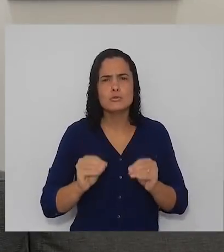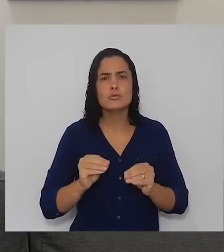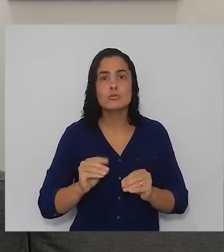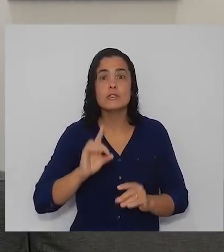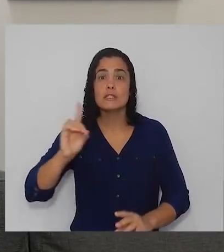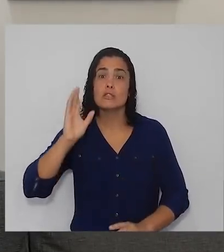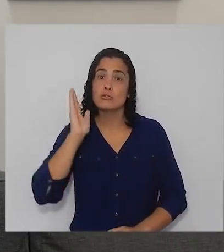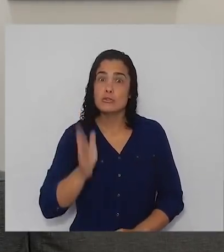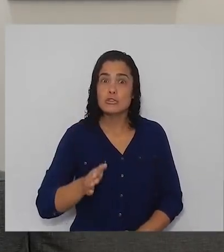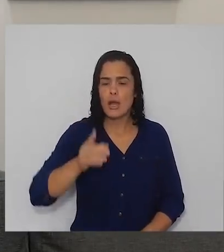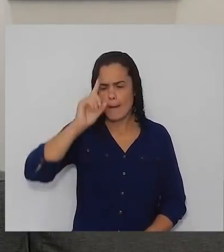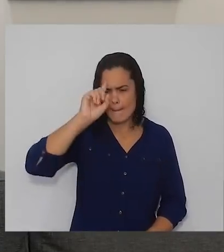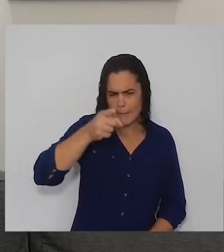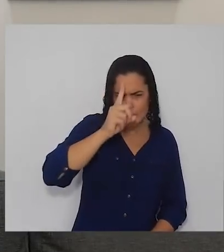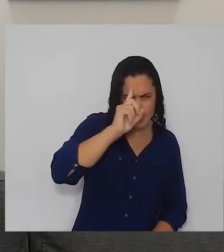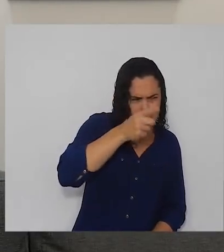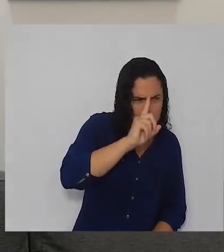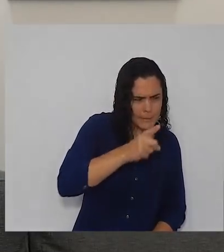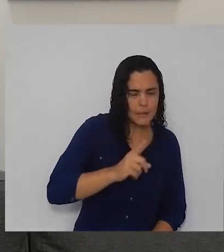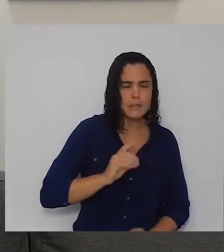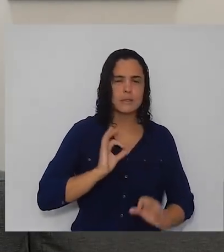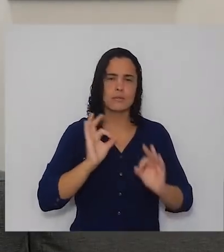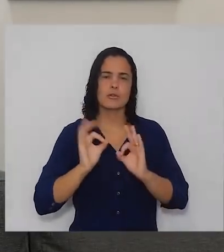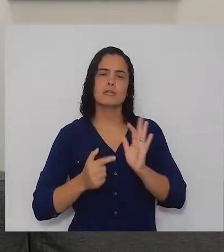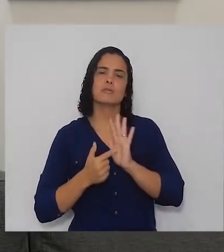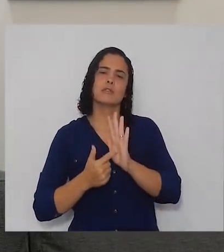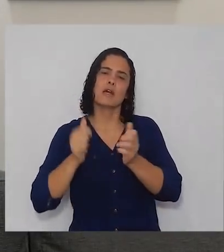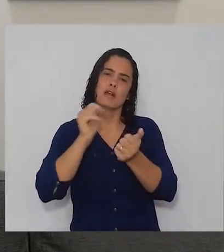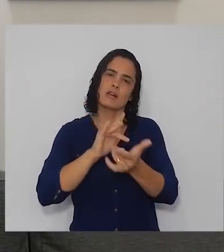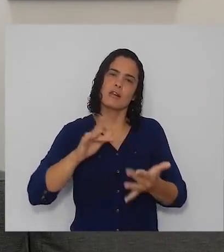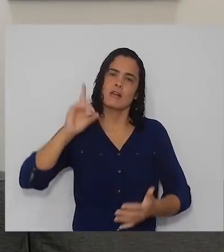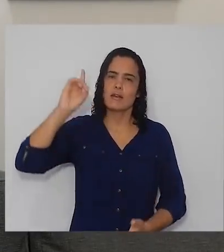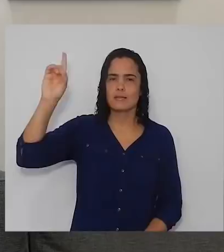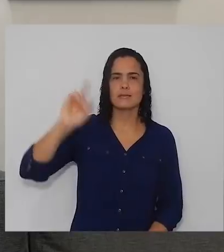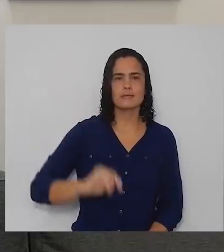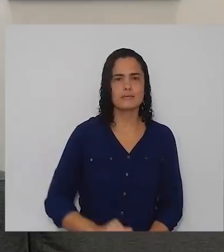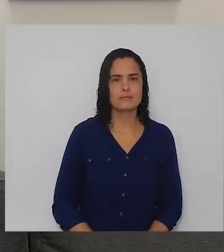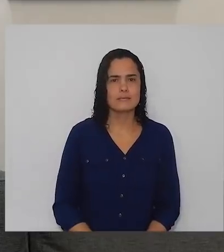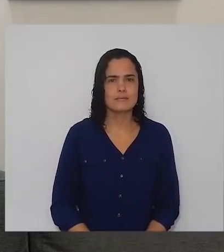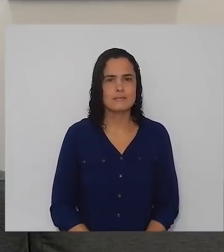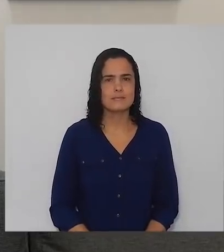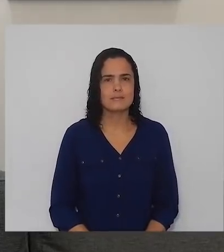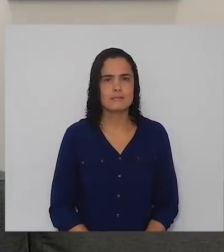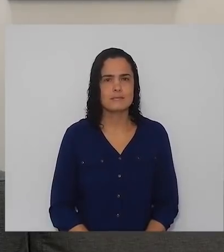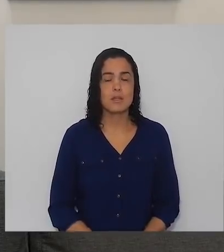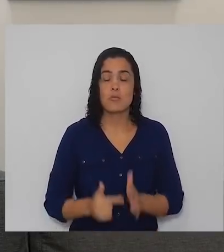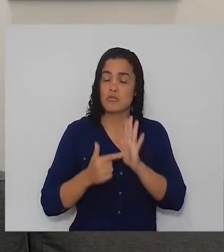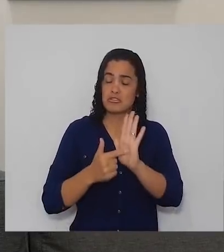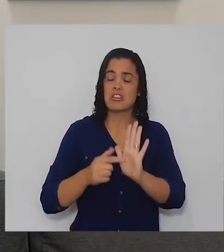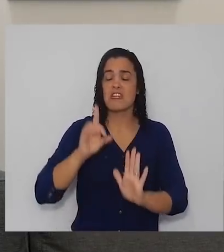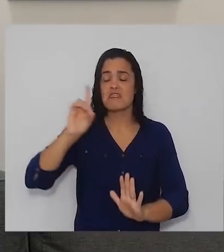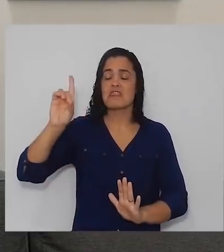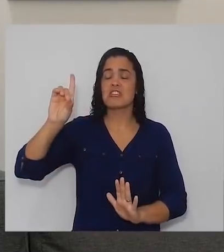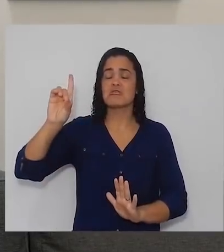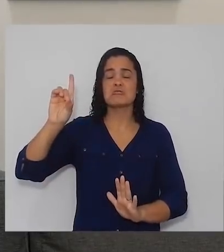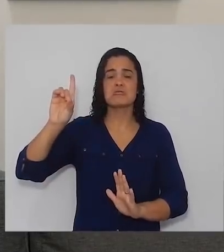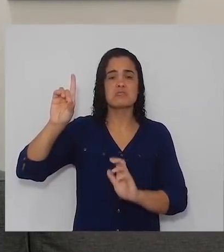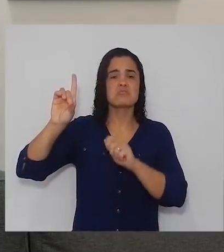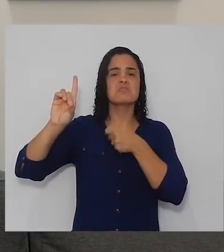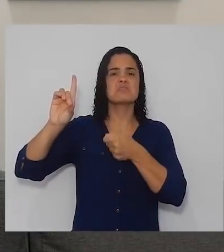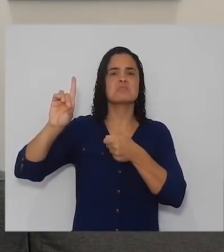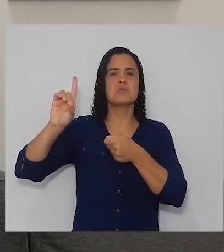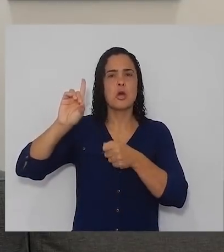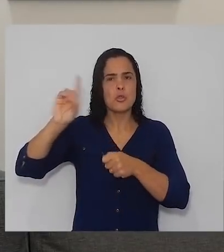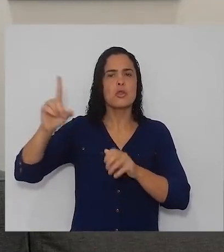respeito? Deus já está dando ordens diante daquilo que nós ainda nem sabemos para mostrar a glória que ele tem, o nome que